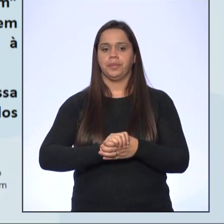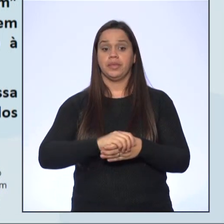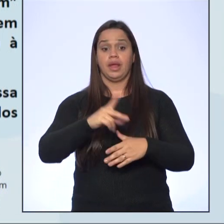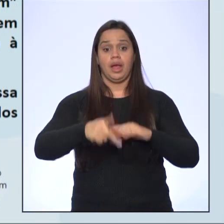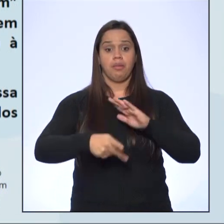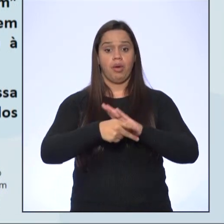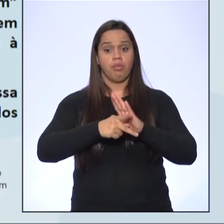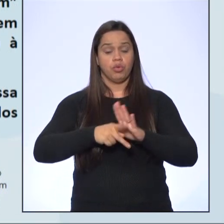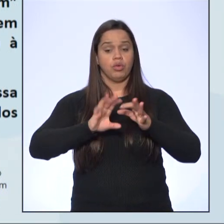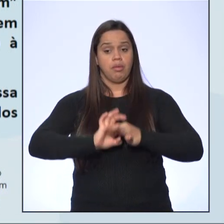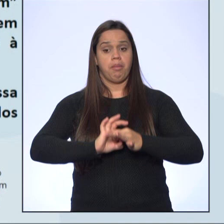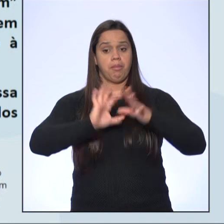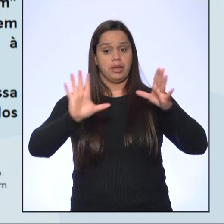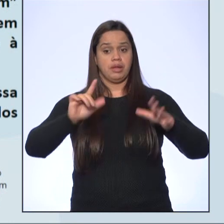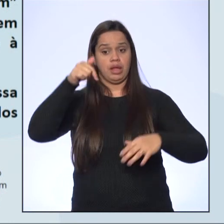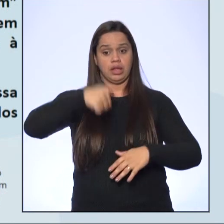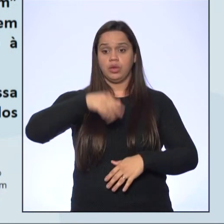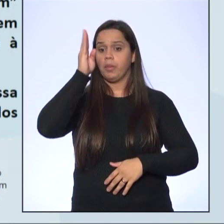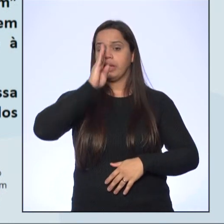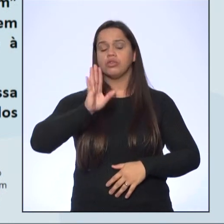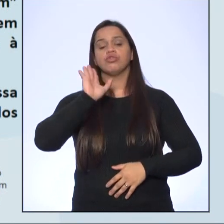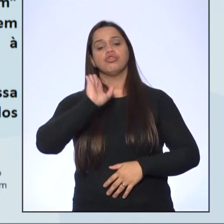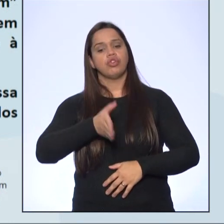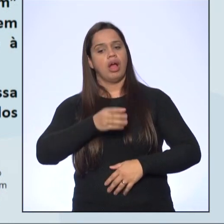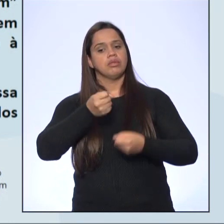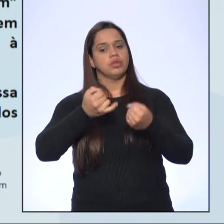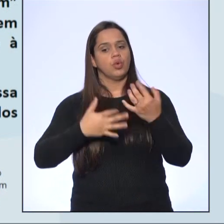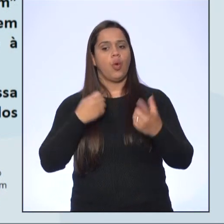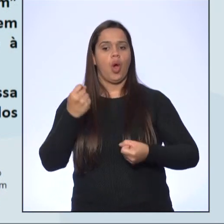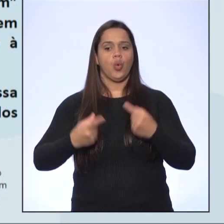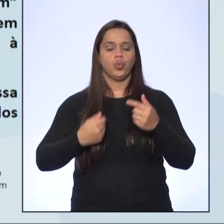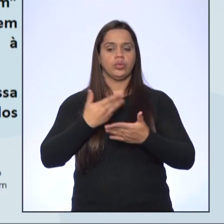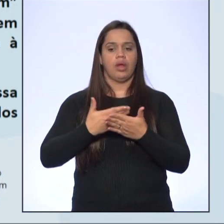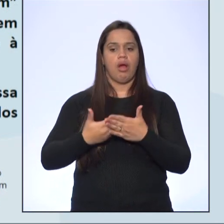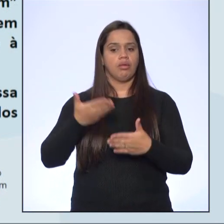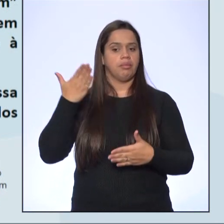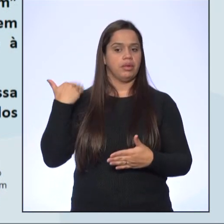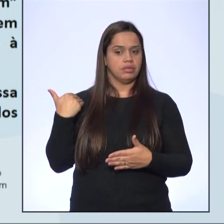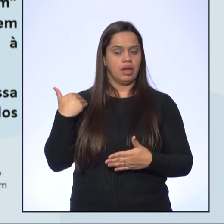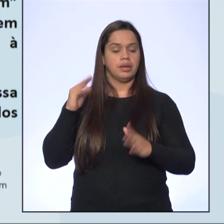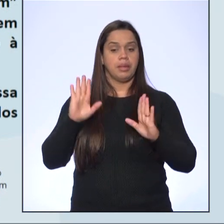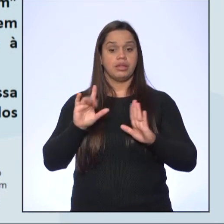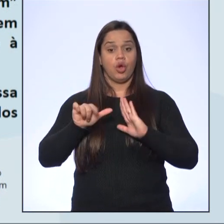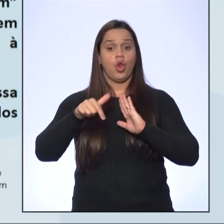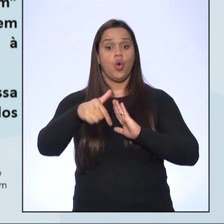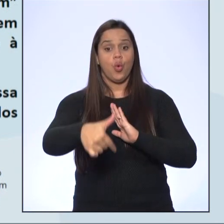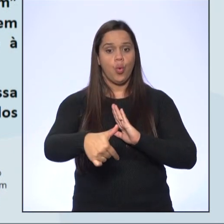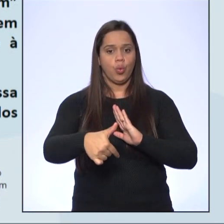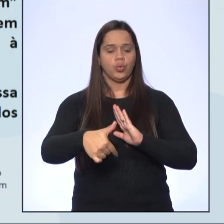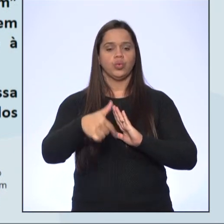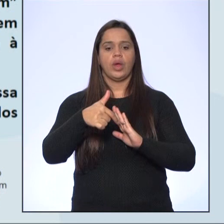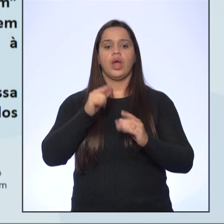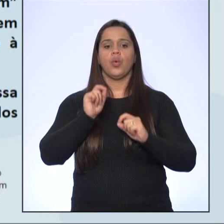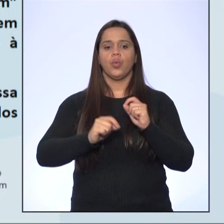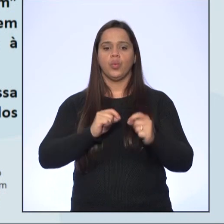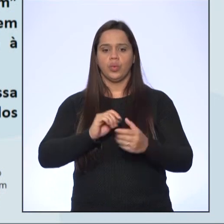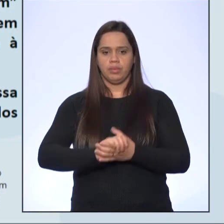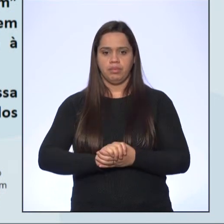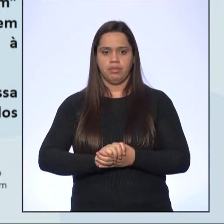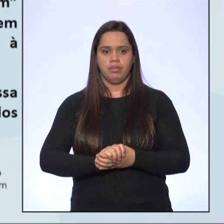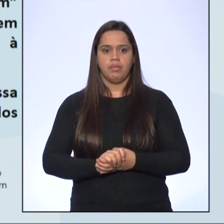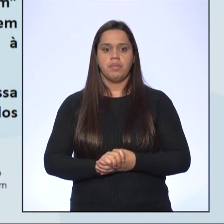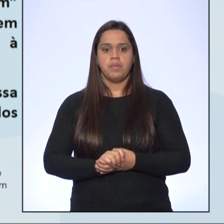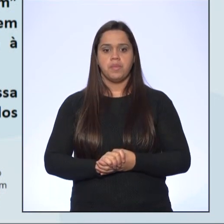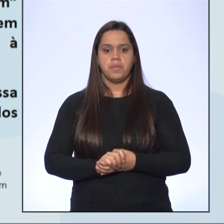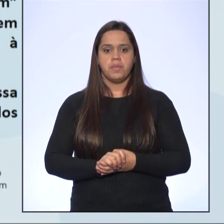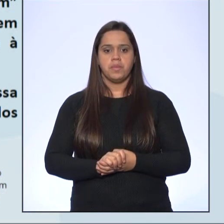emancipatório que aconteceu aqui no Brasil. A gente já falou sobre alguns deles na aula passada. Agora vamos falar sobre outro, a Conjuração Baiana. Então, como a